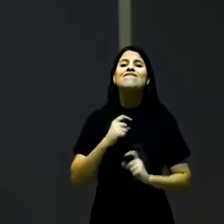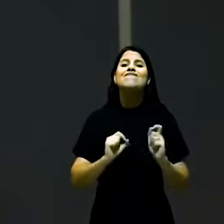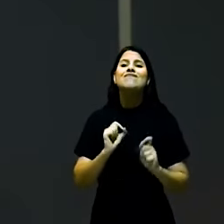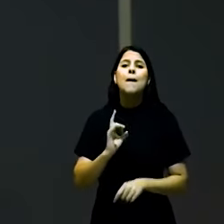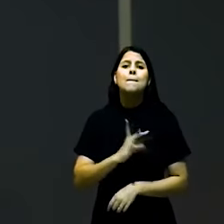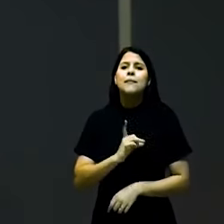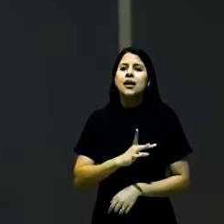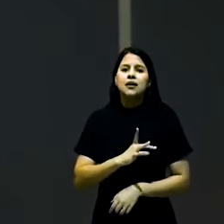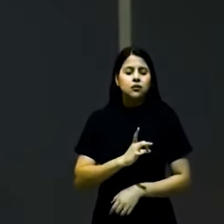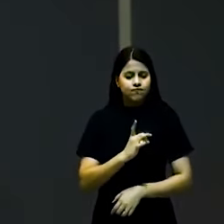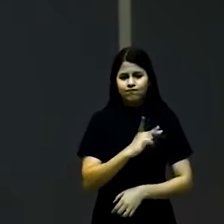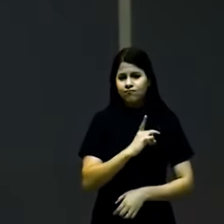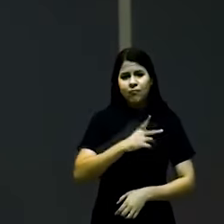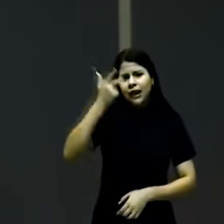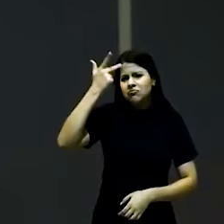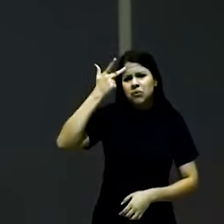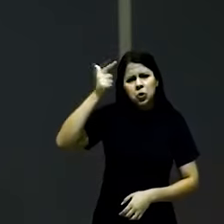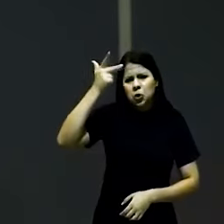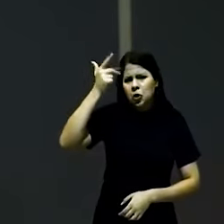Medo é normal na vida de todos nós.